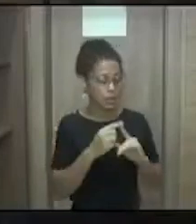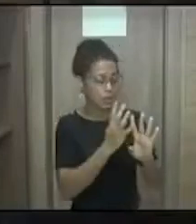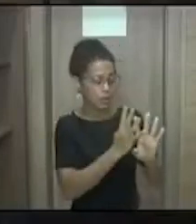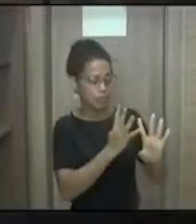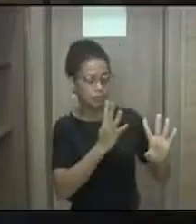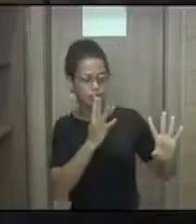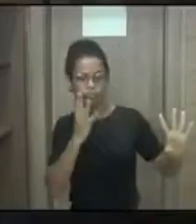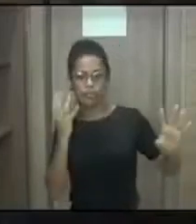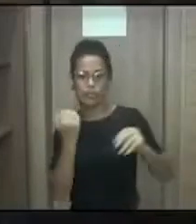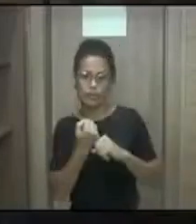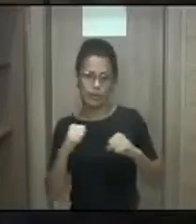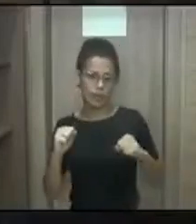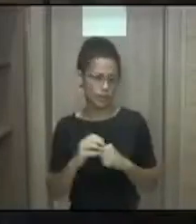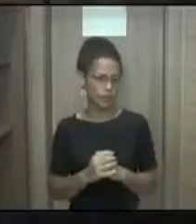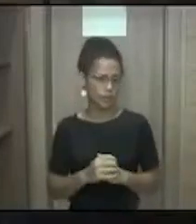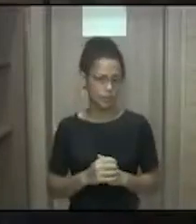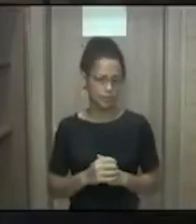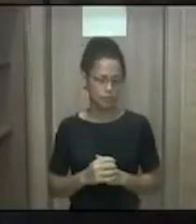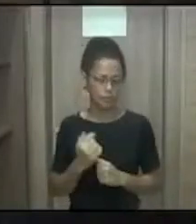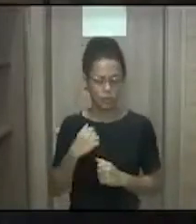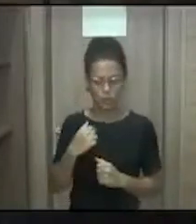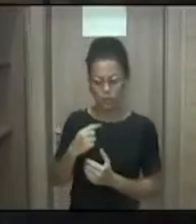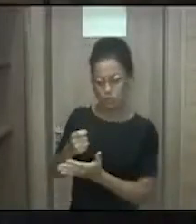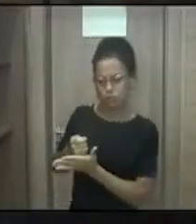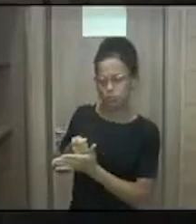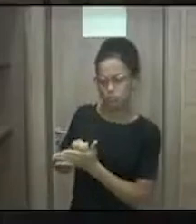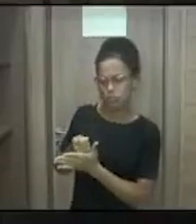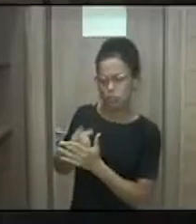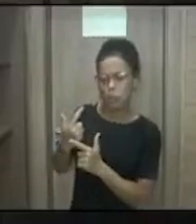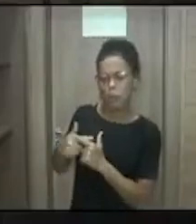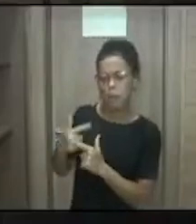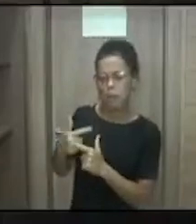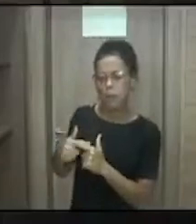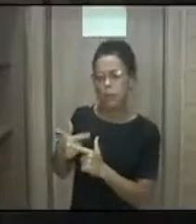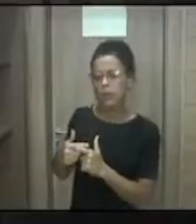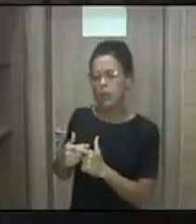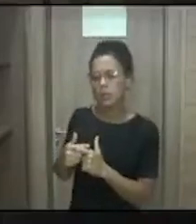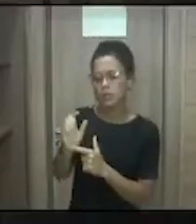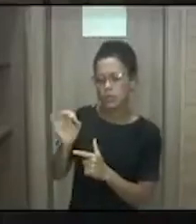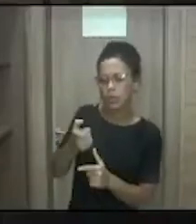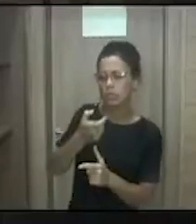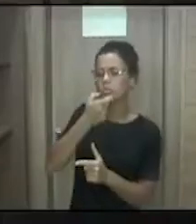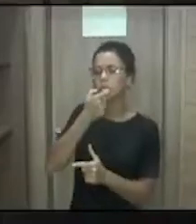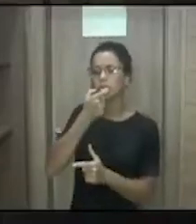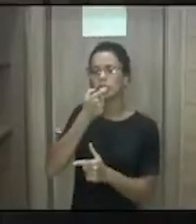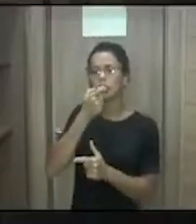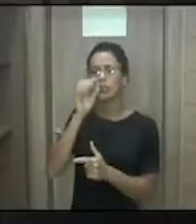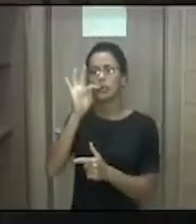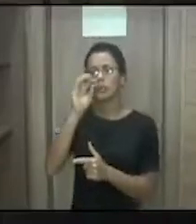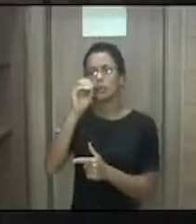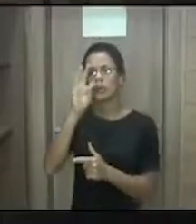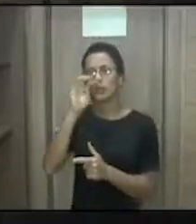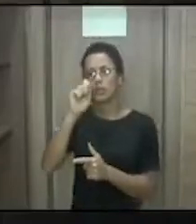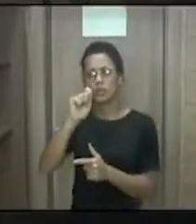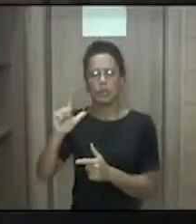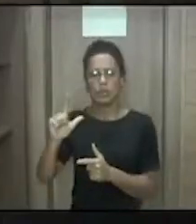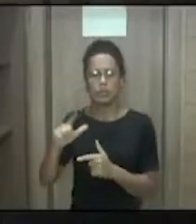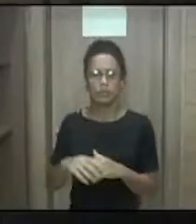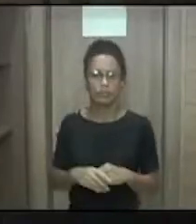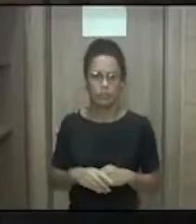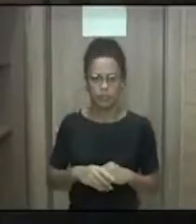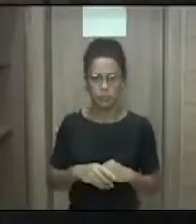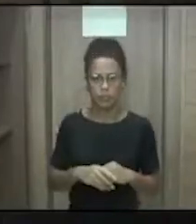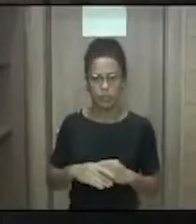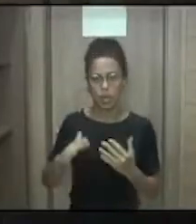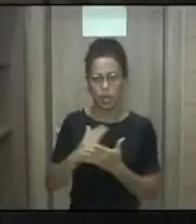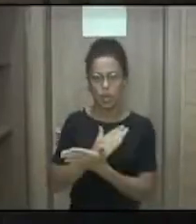pergunta persiste. E eu insistia, por que apenas prótese total? Então, muitos diziam